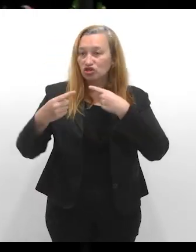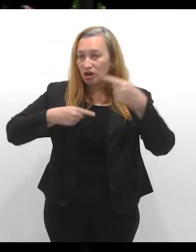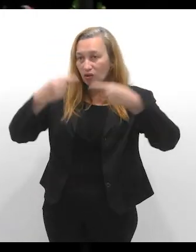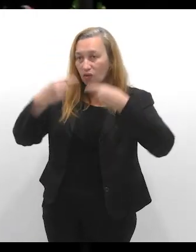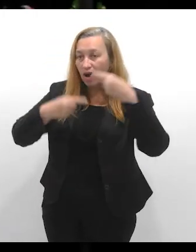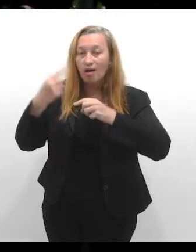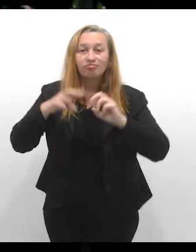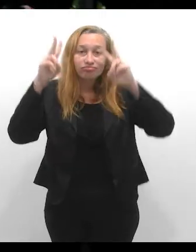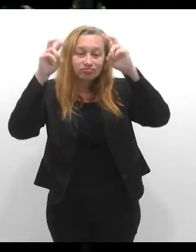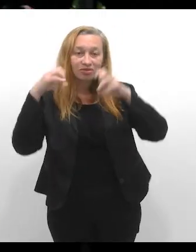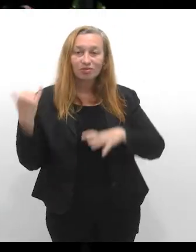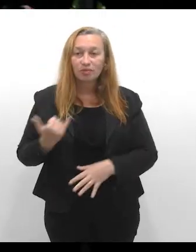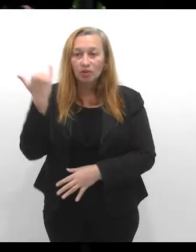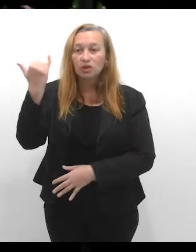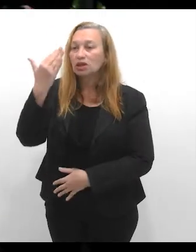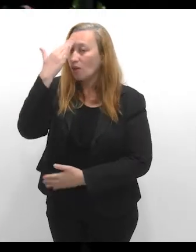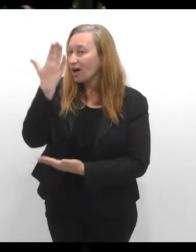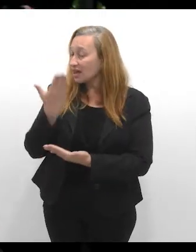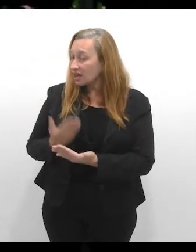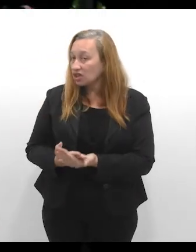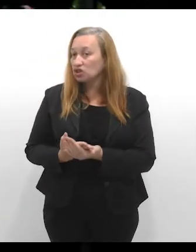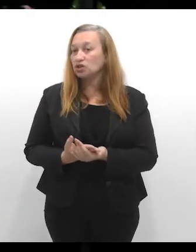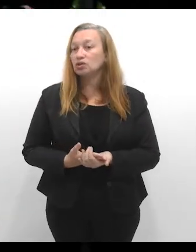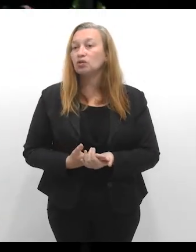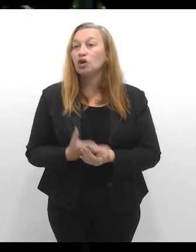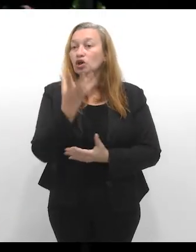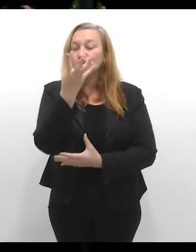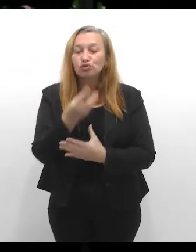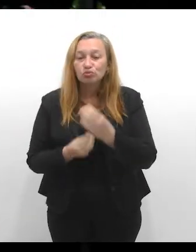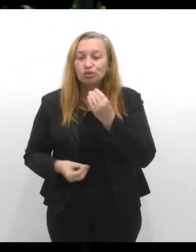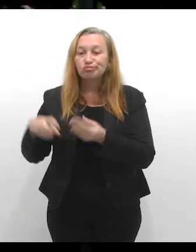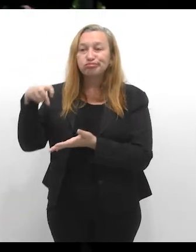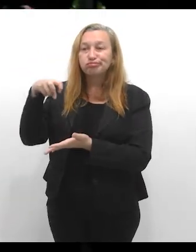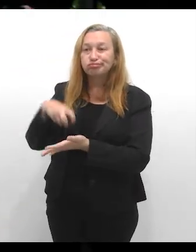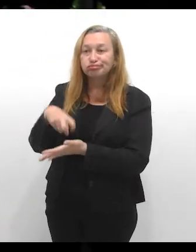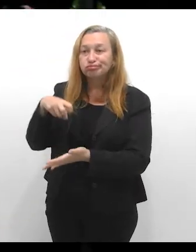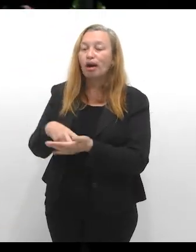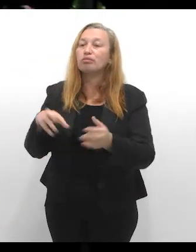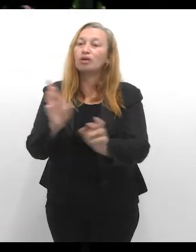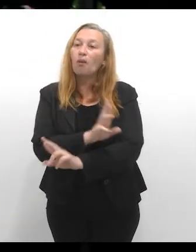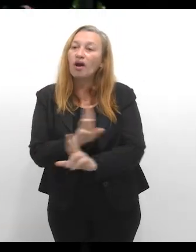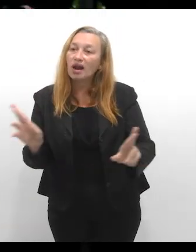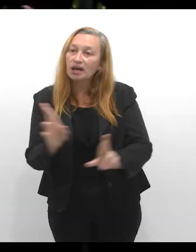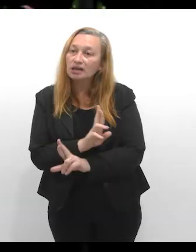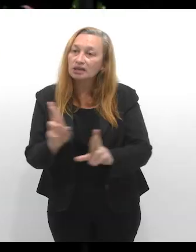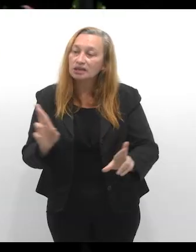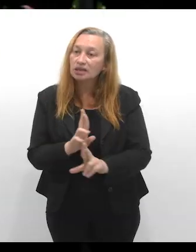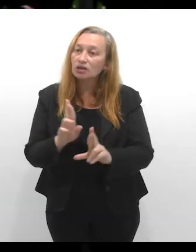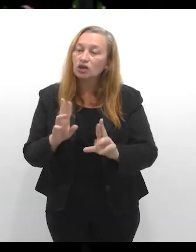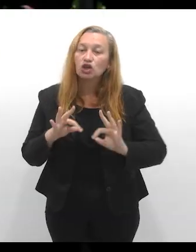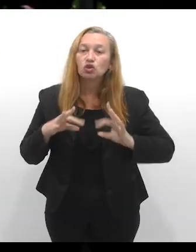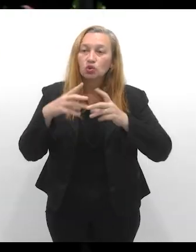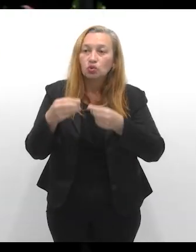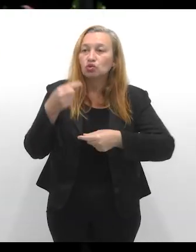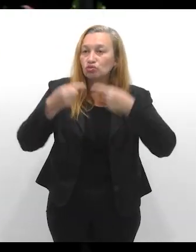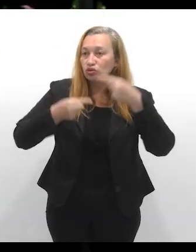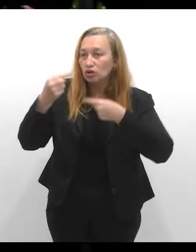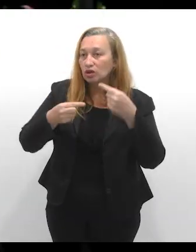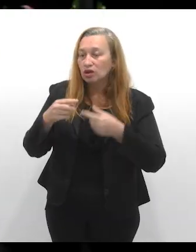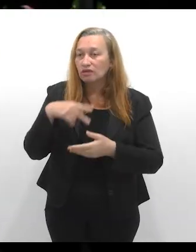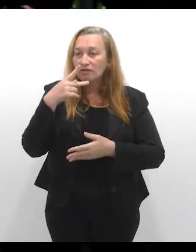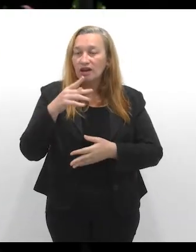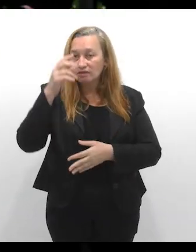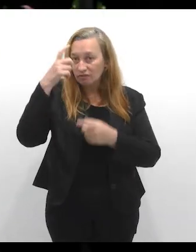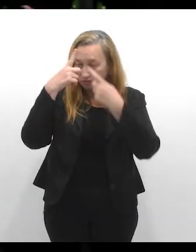de dialogar sobre esse tema que é tão importante. Eu acredito que o desaparecimento forçado tem uma relação muito intrínseca com todo